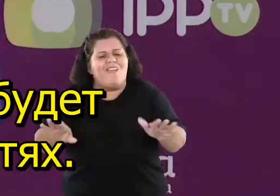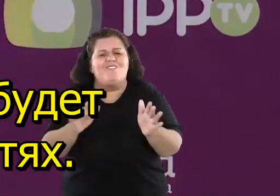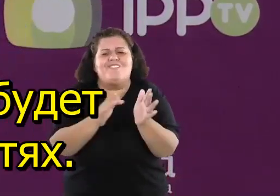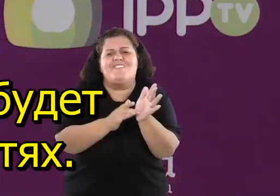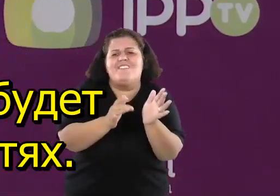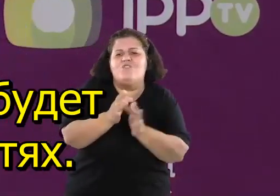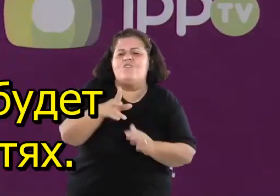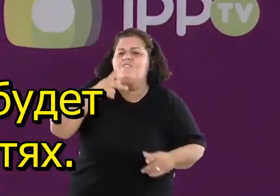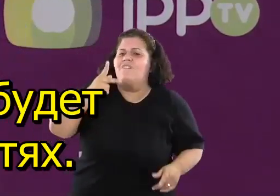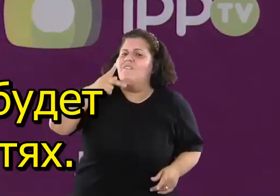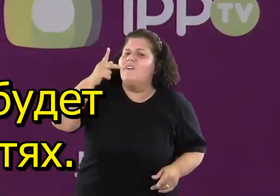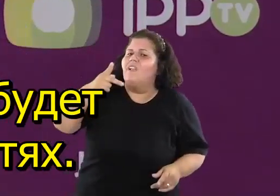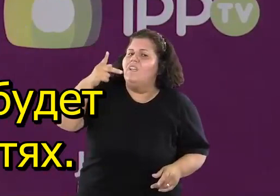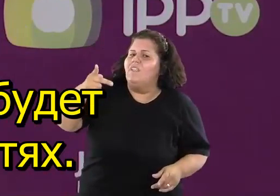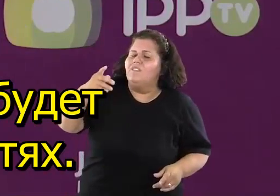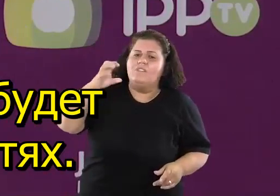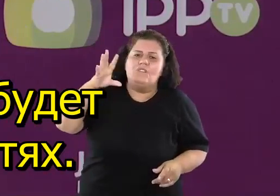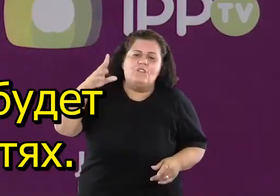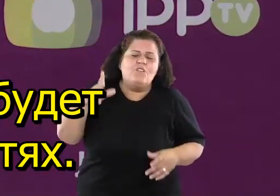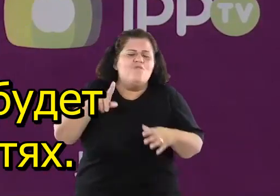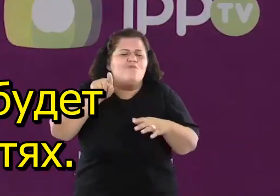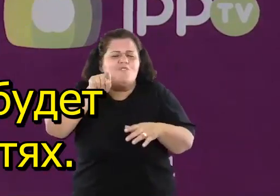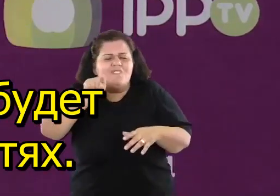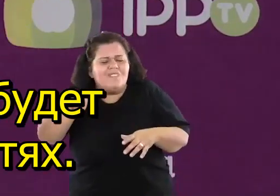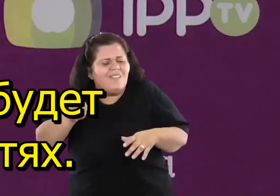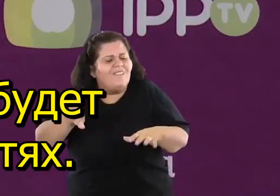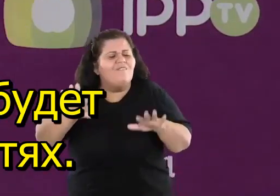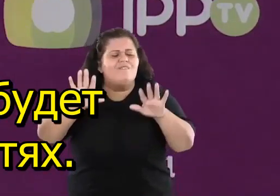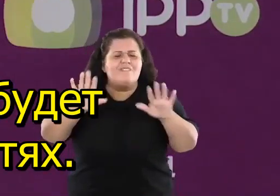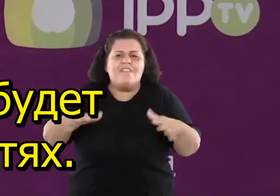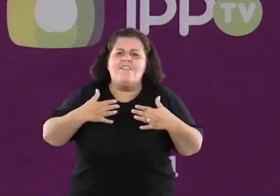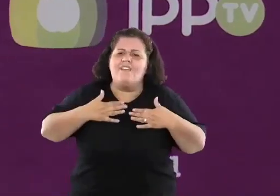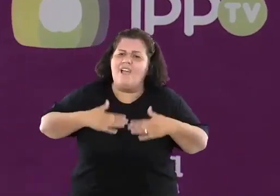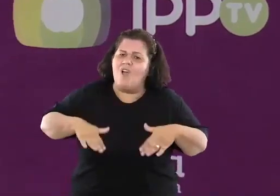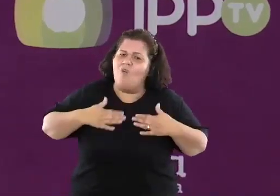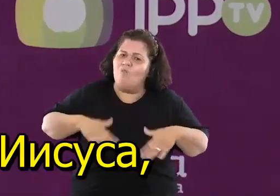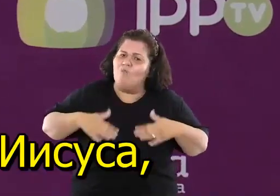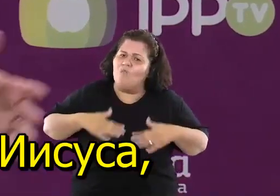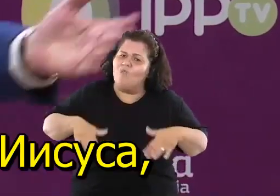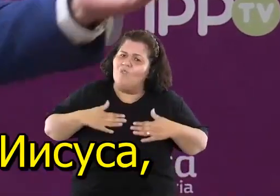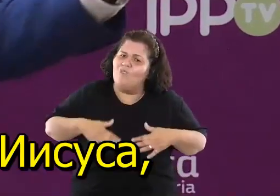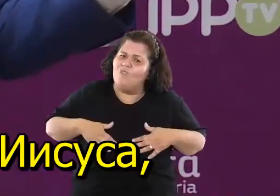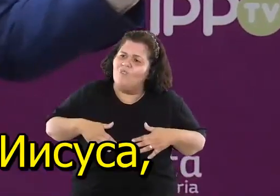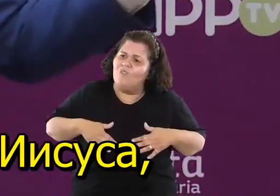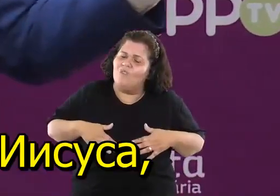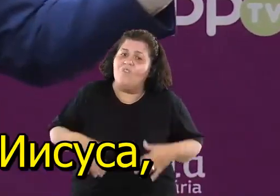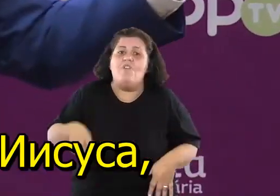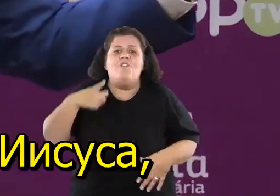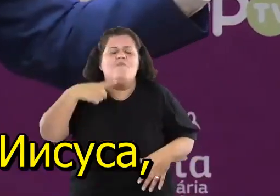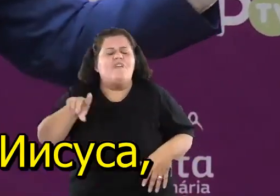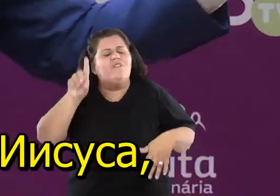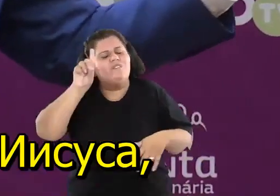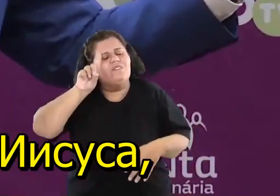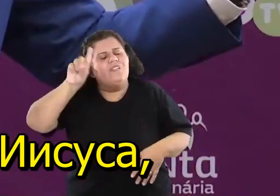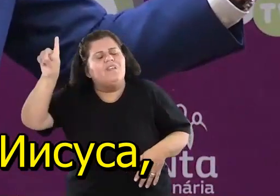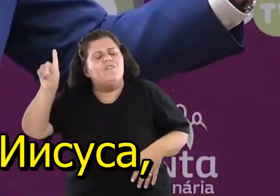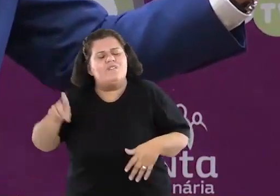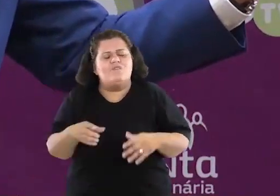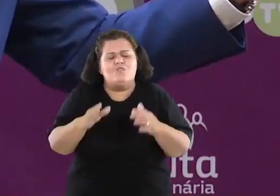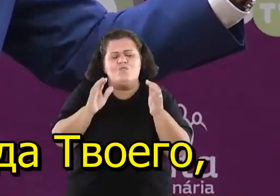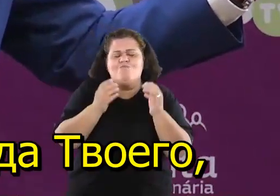agora você não mais vai ser retido pelas garras da morte. Ó Deus, eu te peço, em nome de